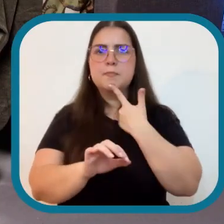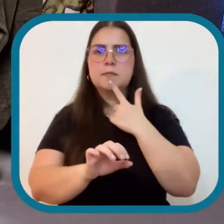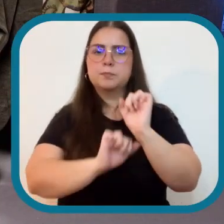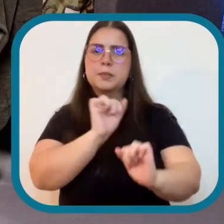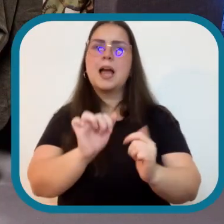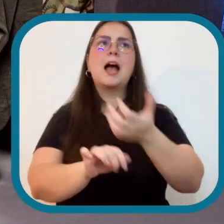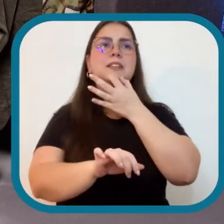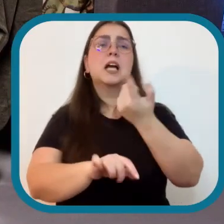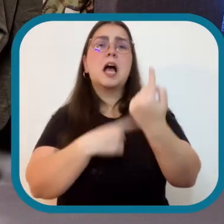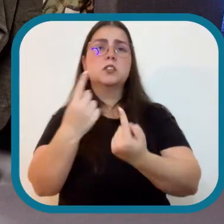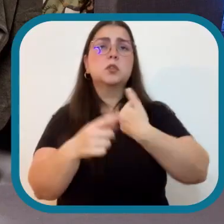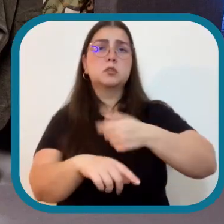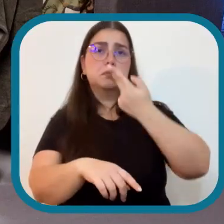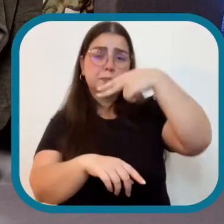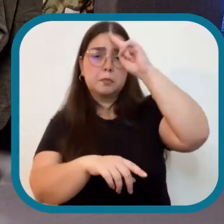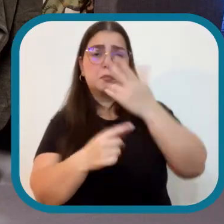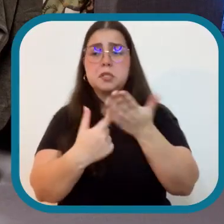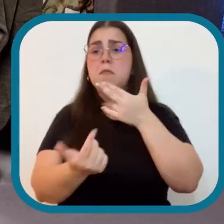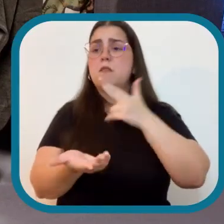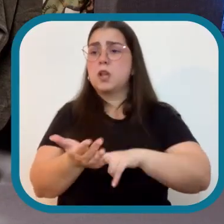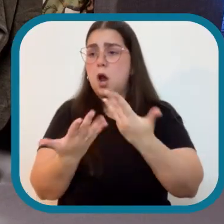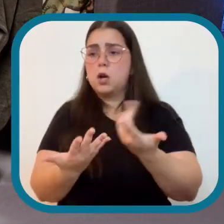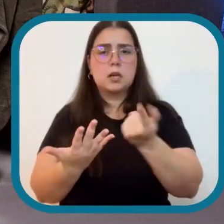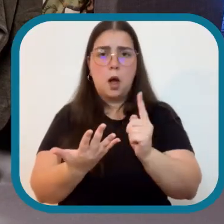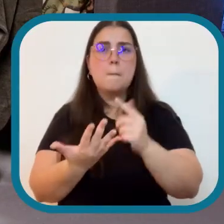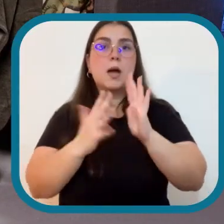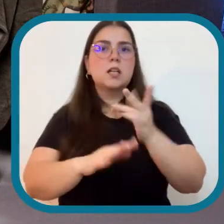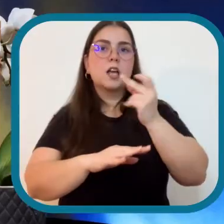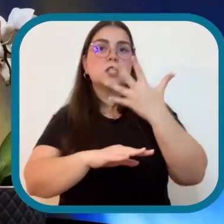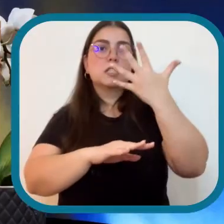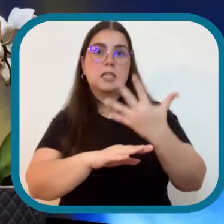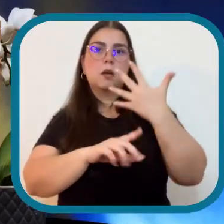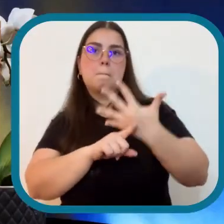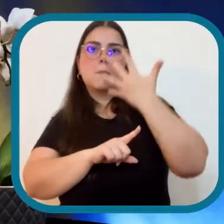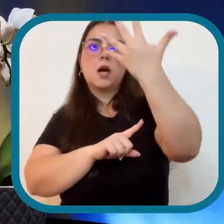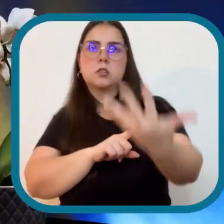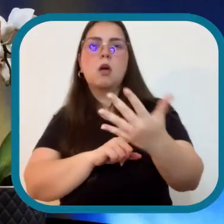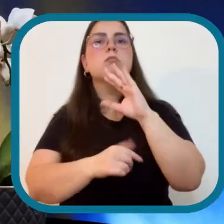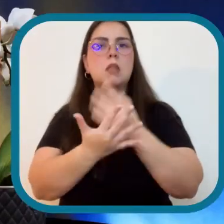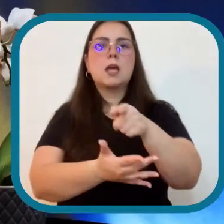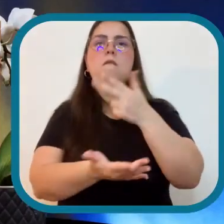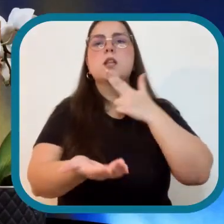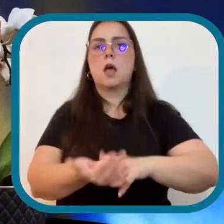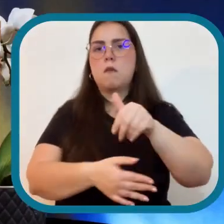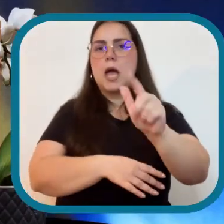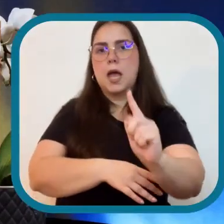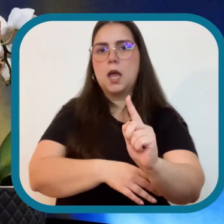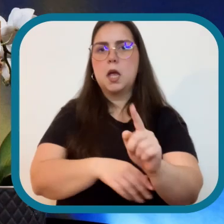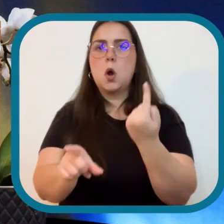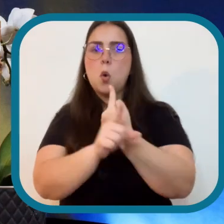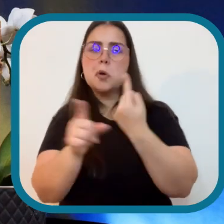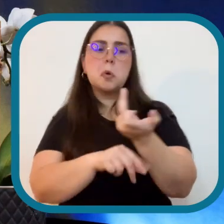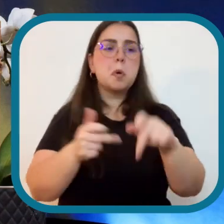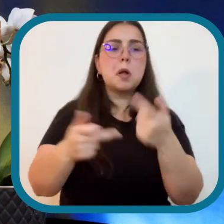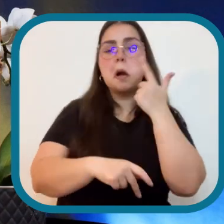mesmo que nos enganemos. E, portanto, não é a realidade de hoje, é a realidade daqui a 5 anos que nos importa. e estar sempre a ver o que é que vai surgindo. Não